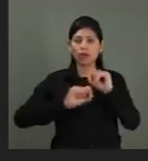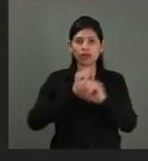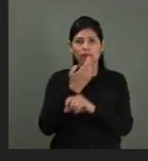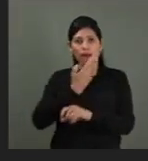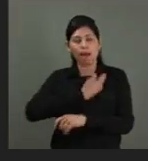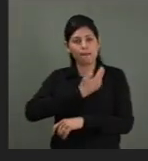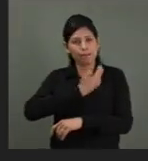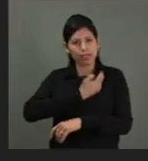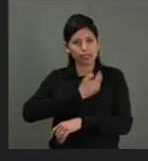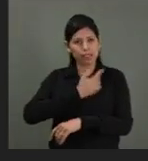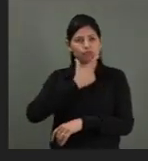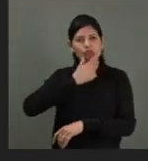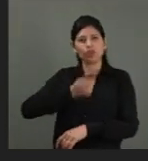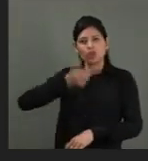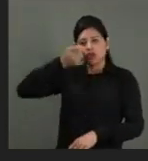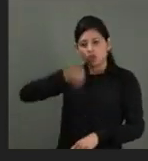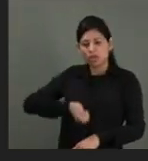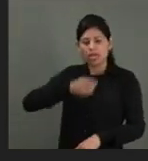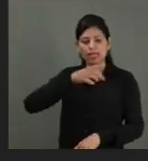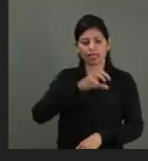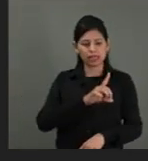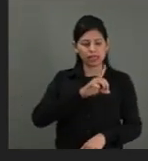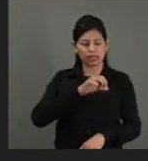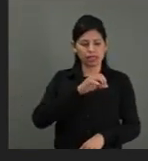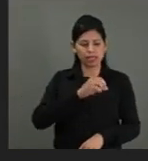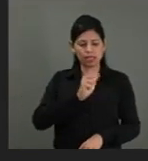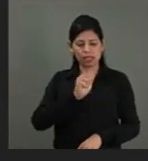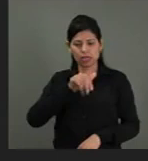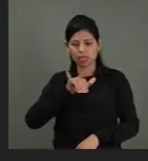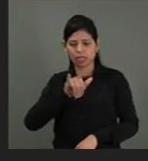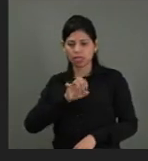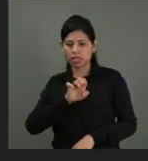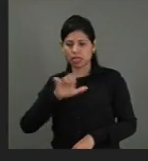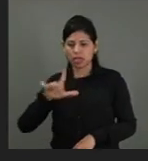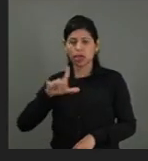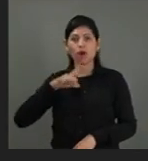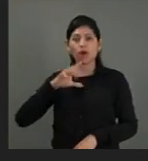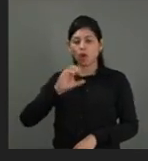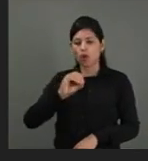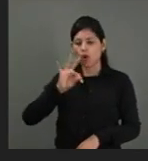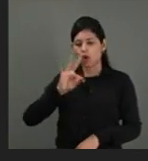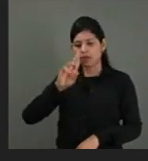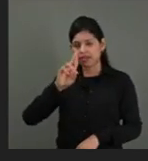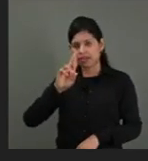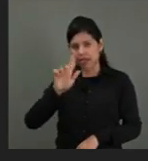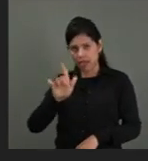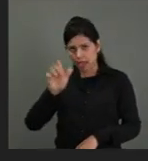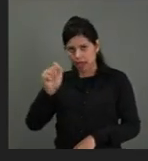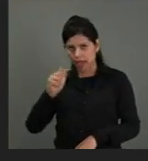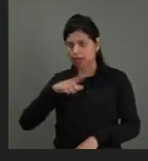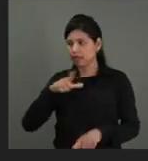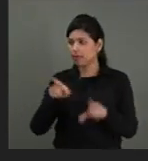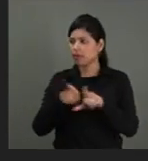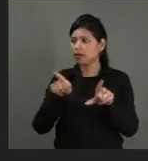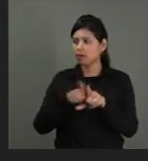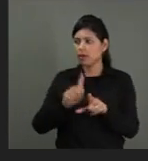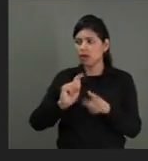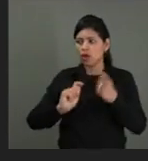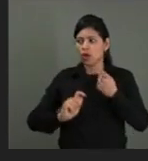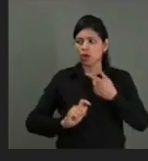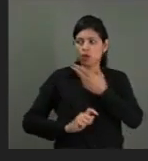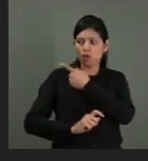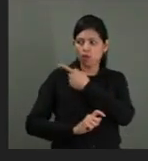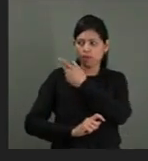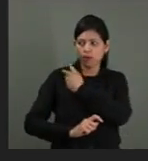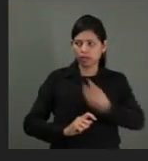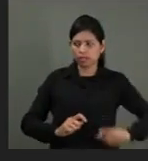sangrentos, como Daniel Ortega e principalmente Nicolás Maduro, né? E sobre o aborto a